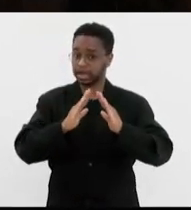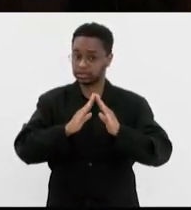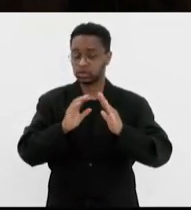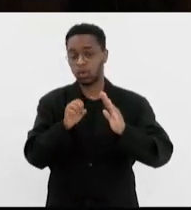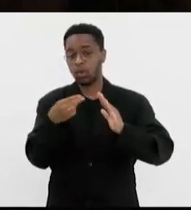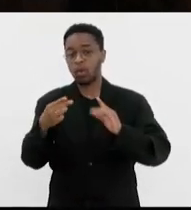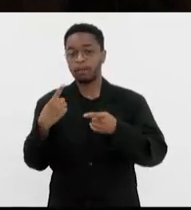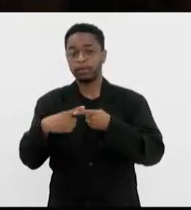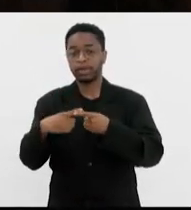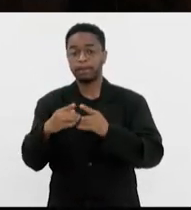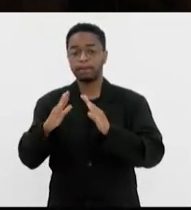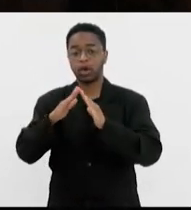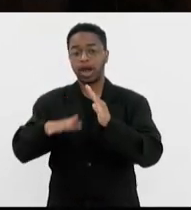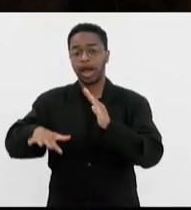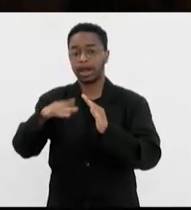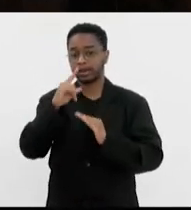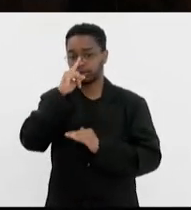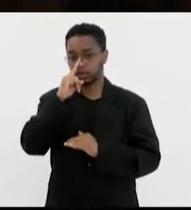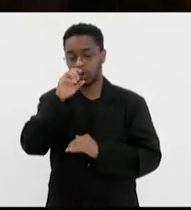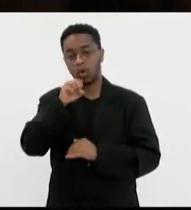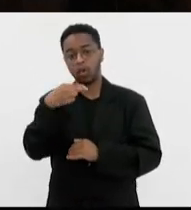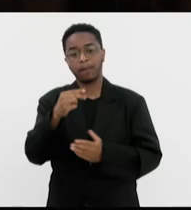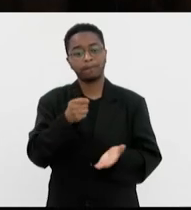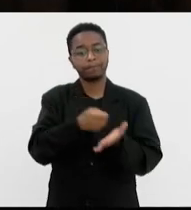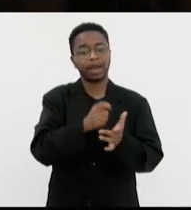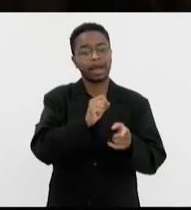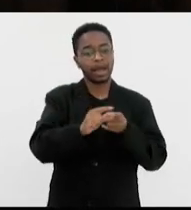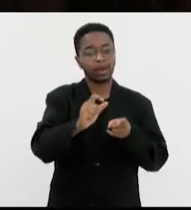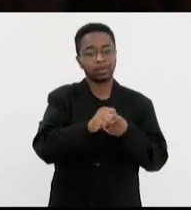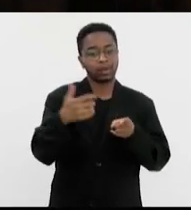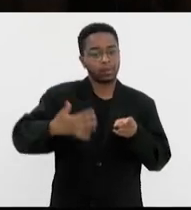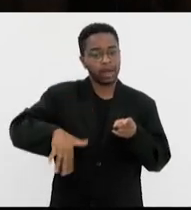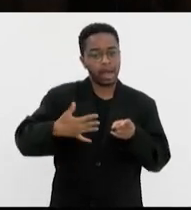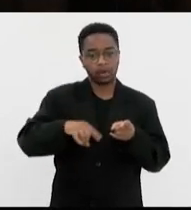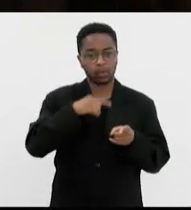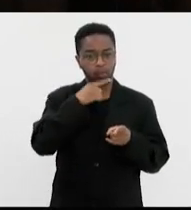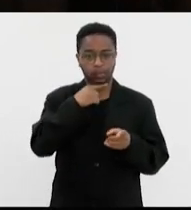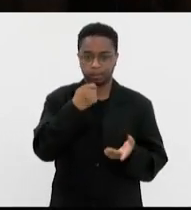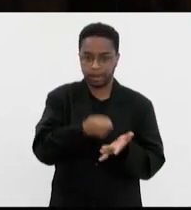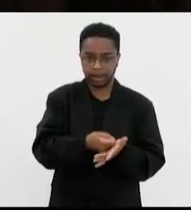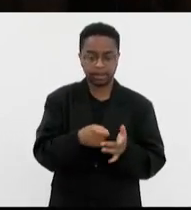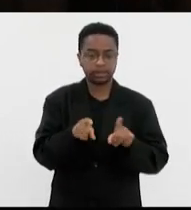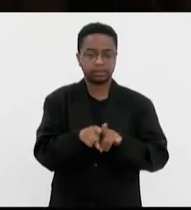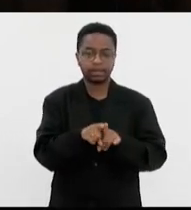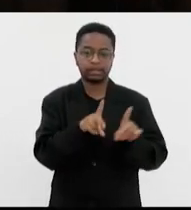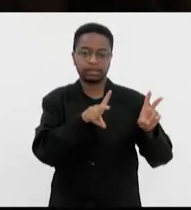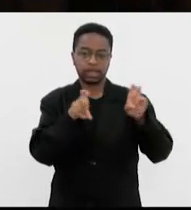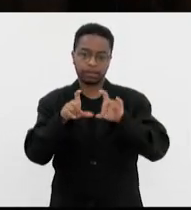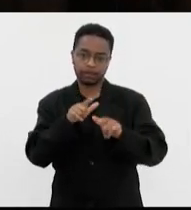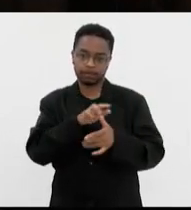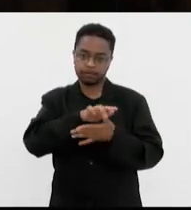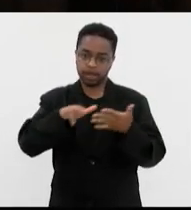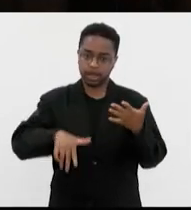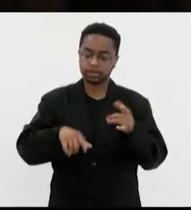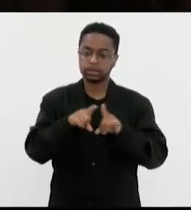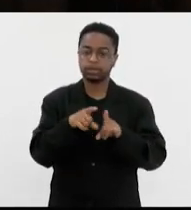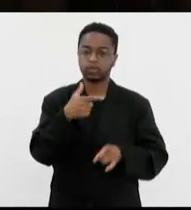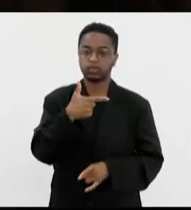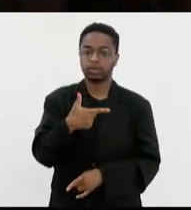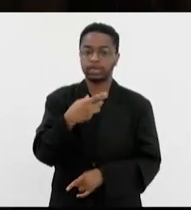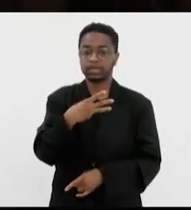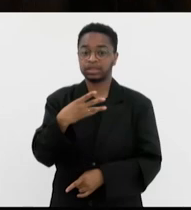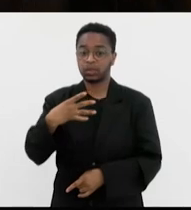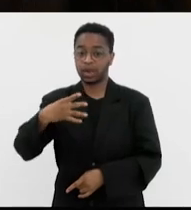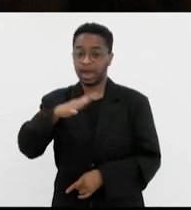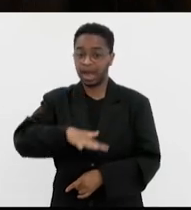estavam morando no risco, ou porque pagam um aluguel que não possuem renda para bancar, por diversas questões, e cerca de 234